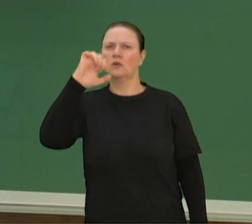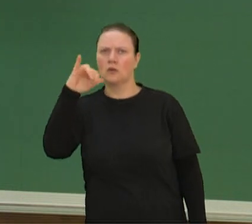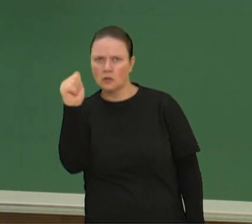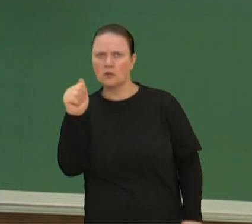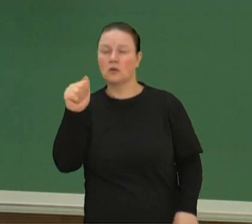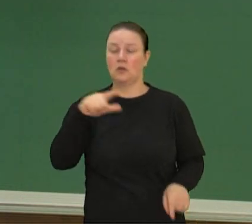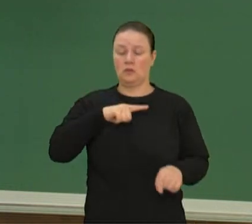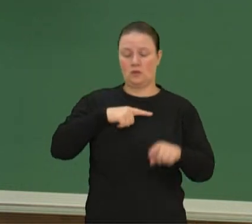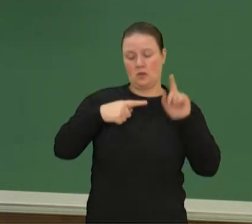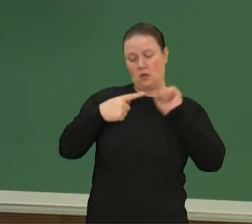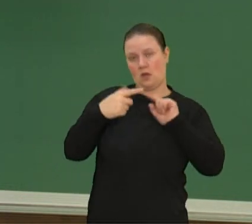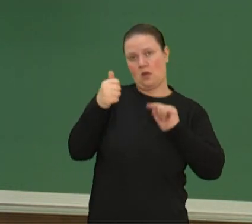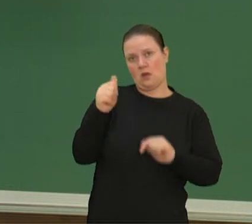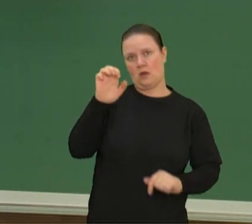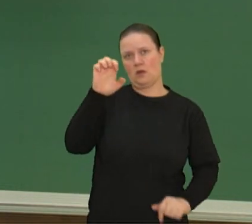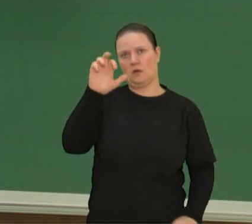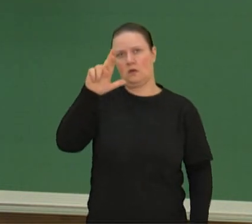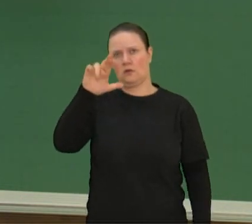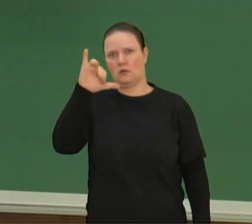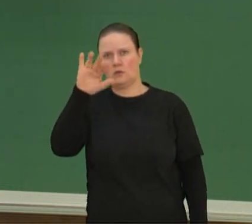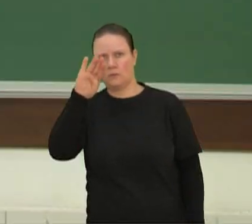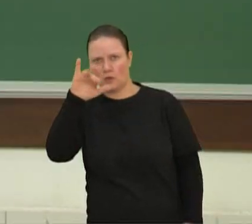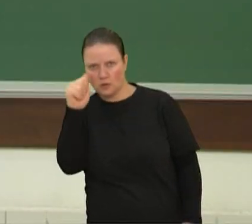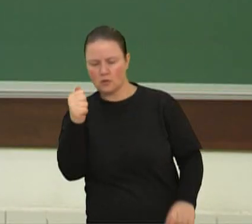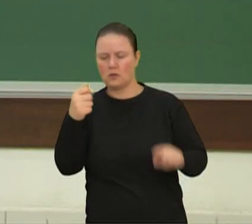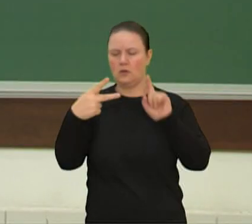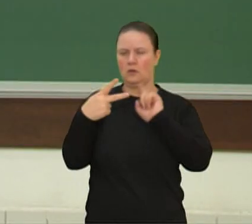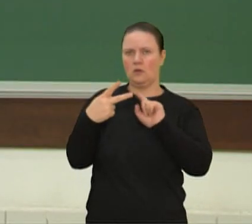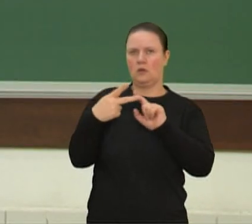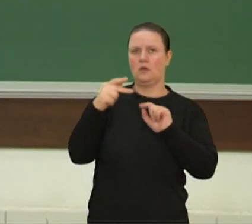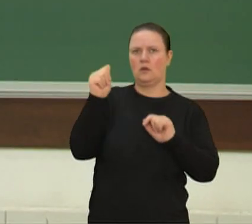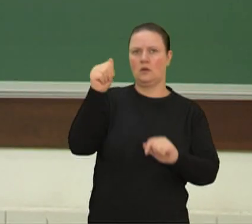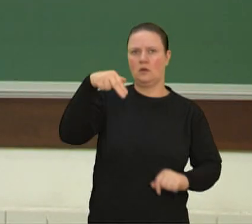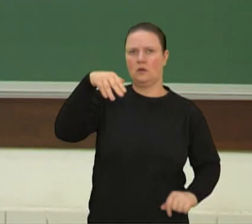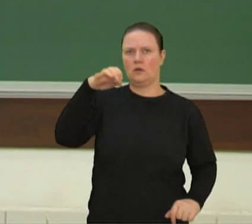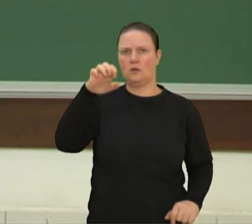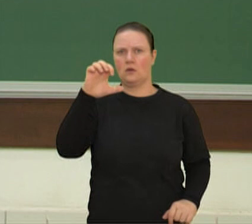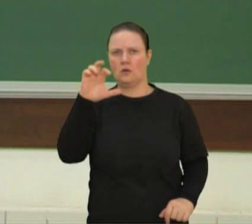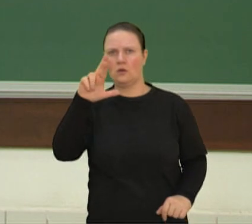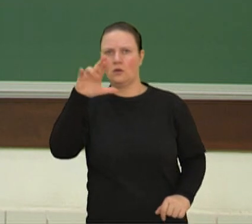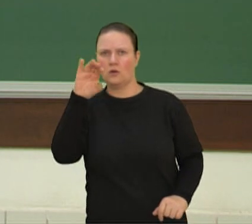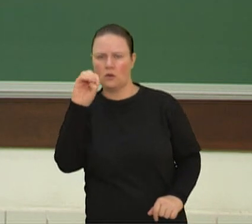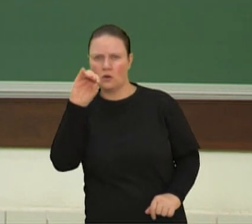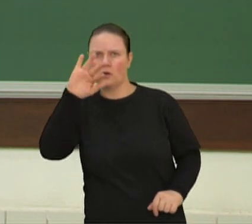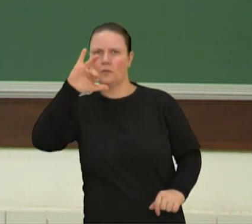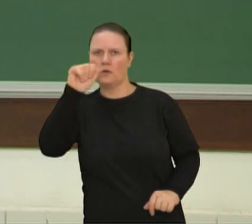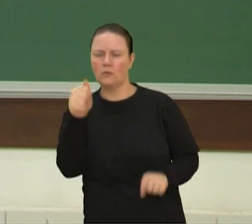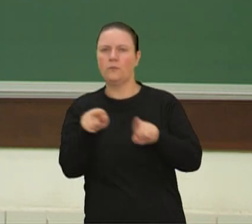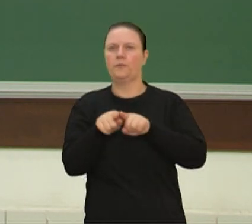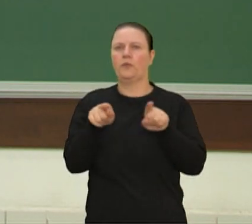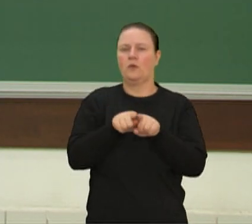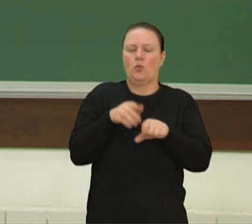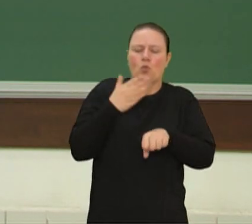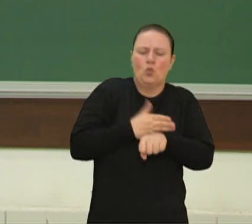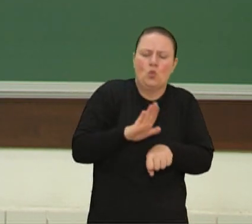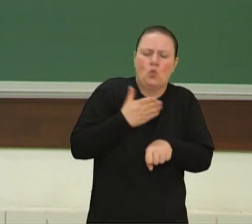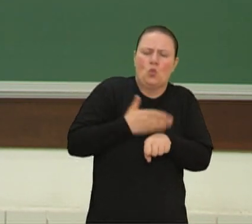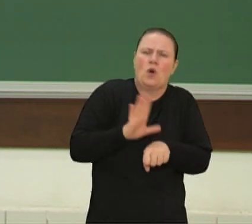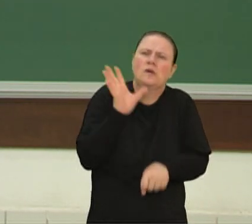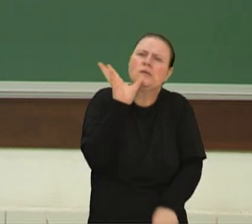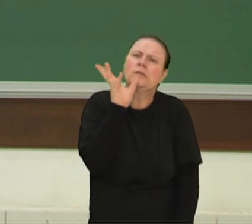anaeróbia. Nesse aspecto é importante frisar que sempre que eu faço exercícios de longa duração